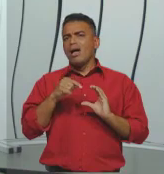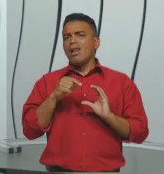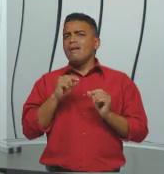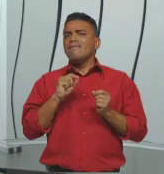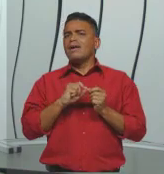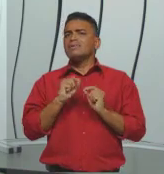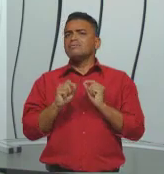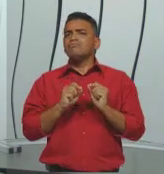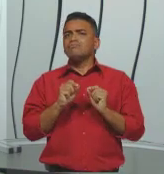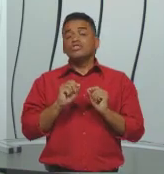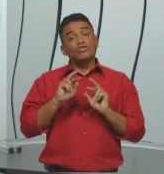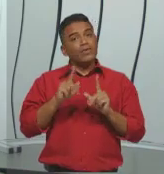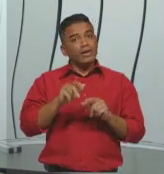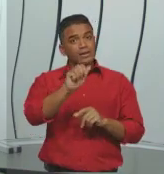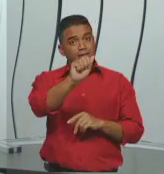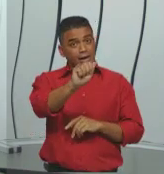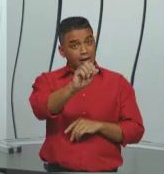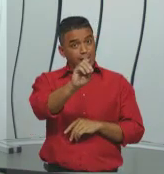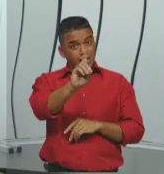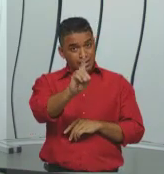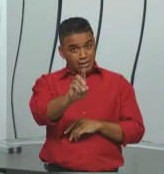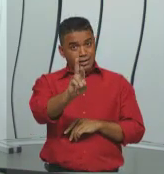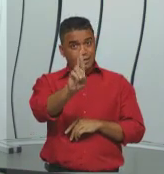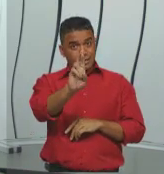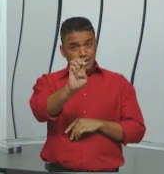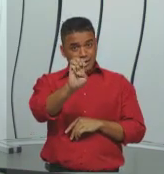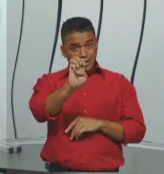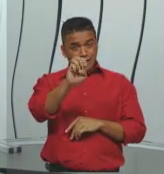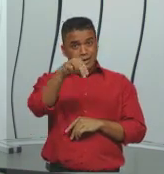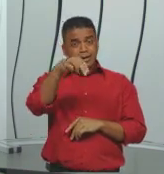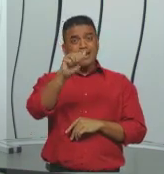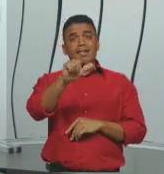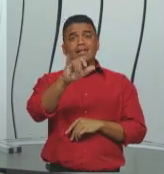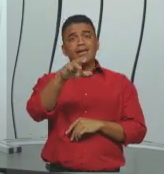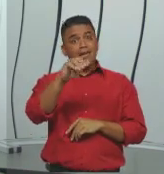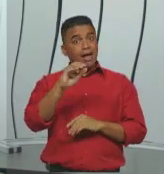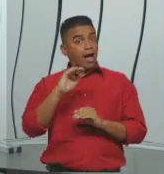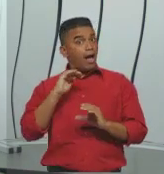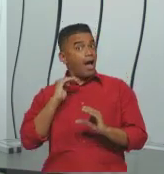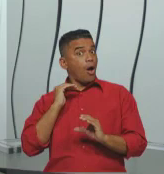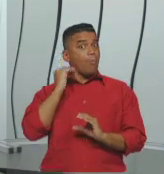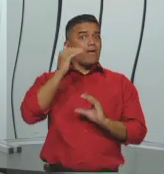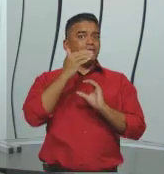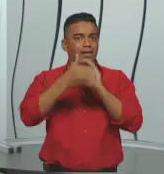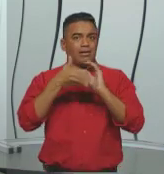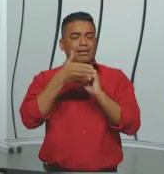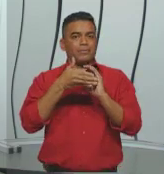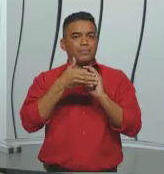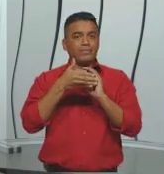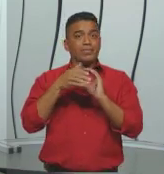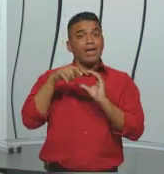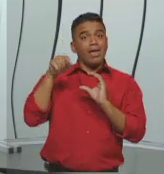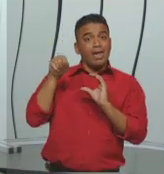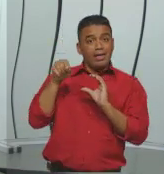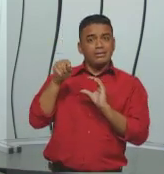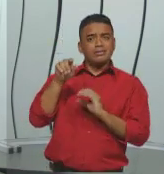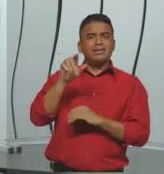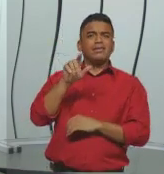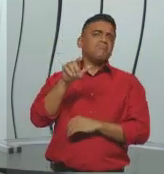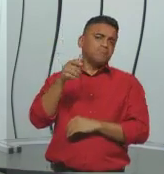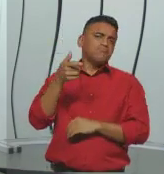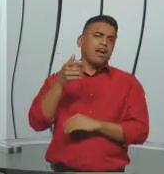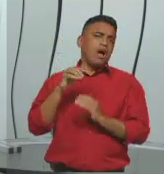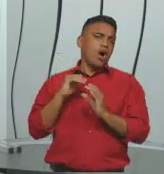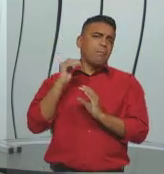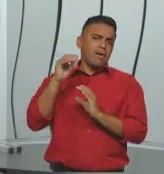diferente do da adrenalina, que faz aumentar o nível de glicose simplesmente. Aqui o glicocorticoide ele tem uma capacidade de aumentar o nível